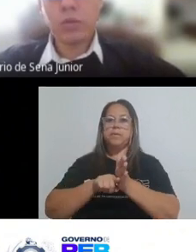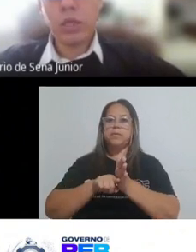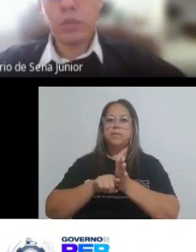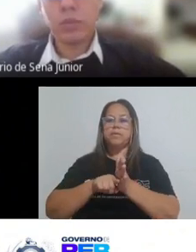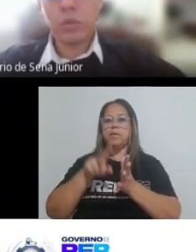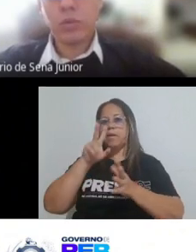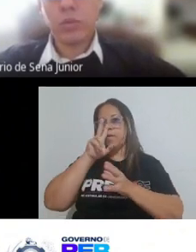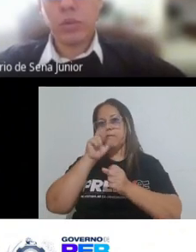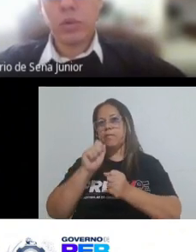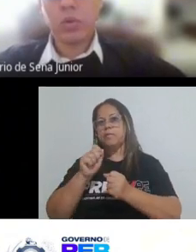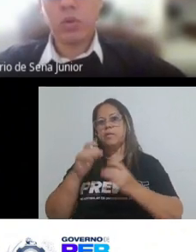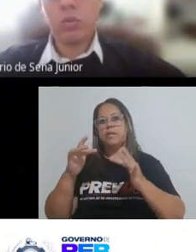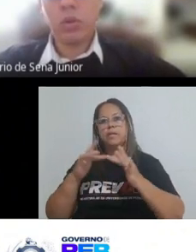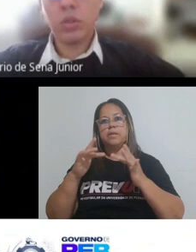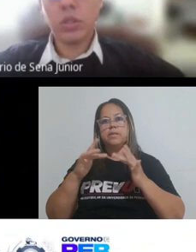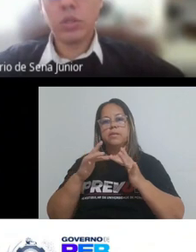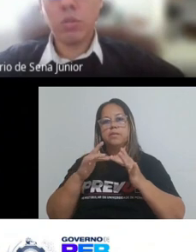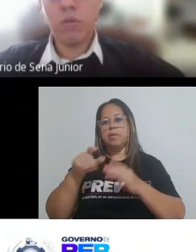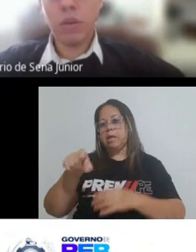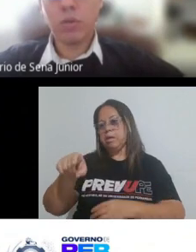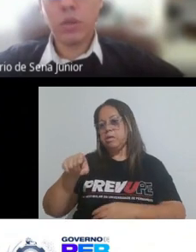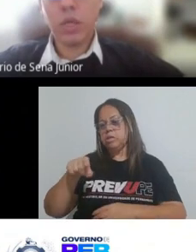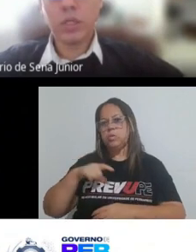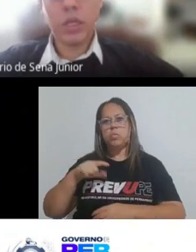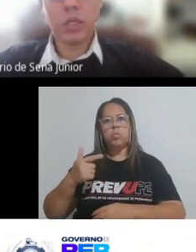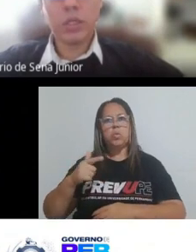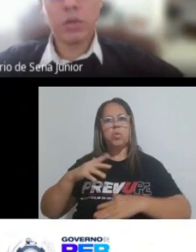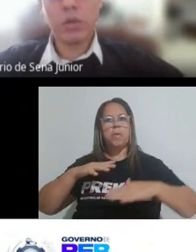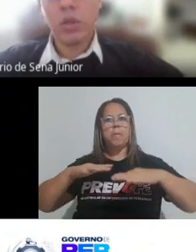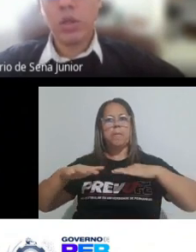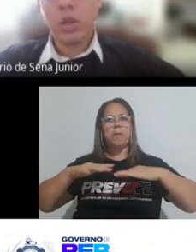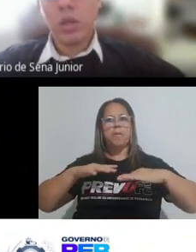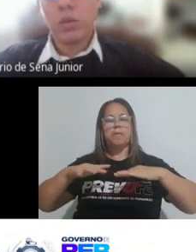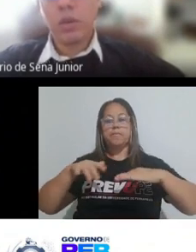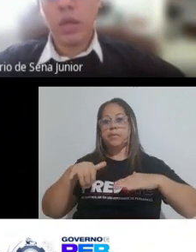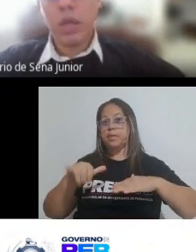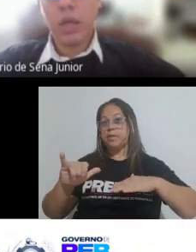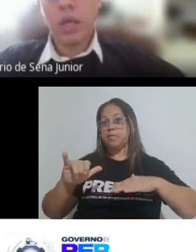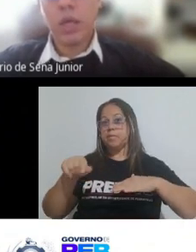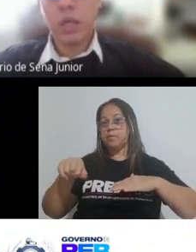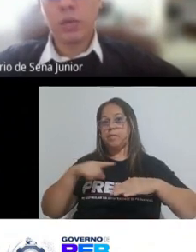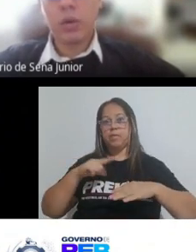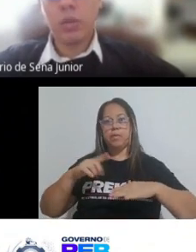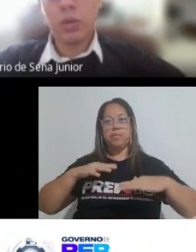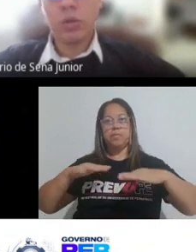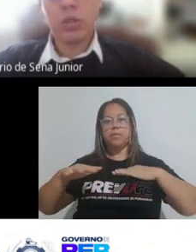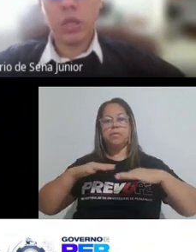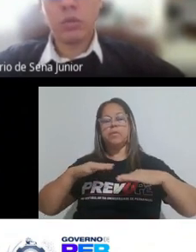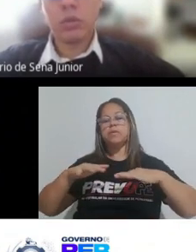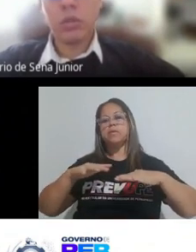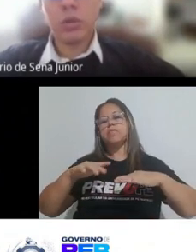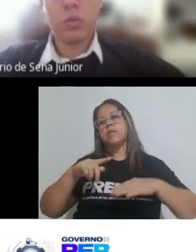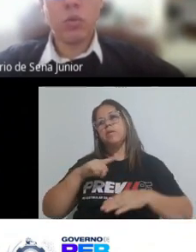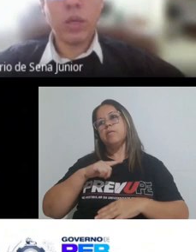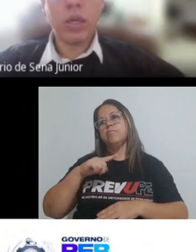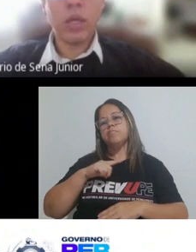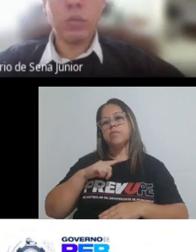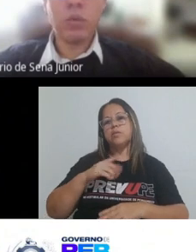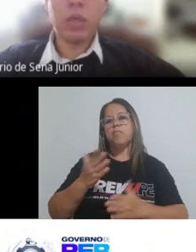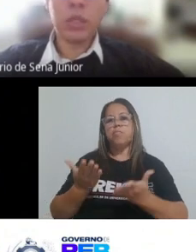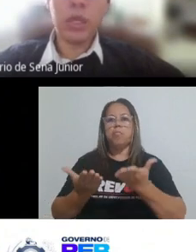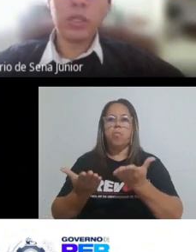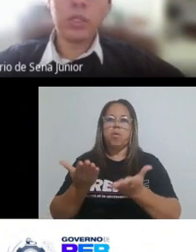direção Y, como não existe movimento nesta direção, naturalmente, nós temos um